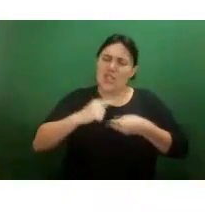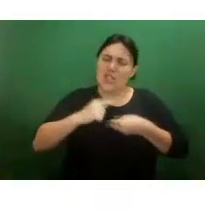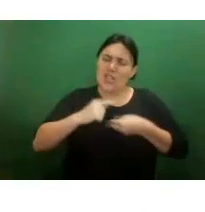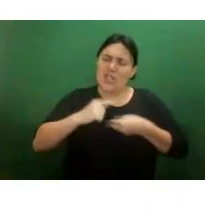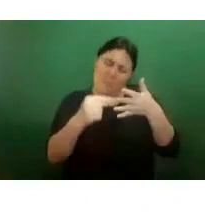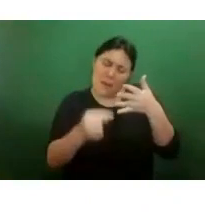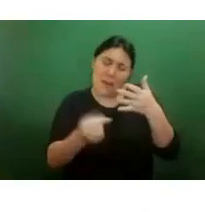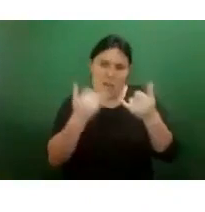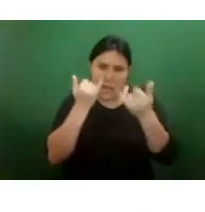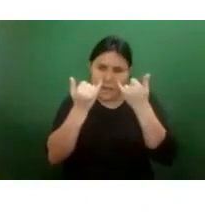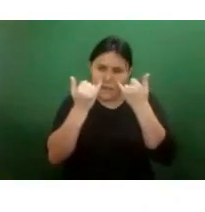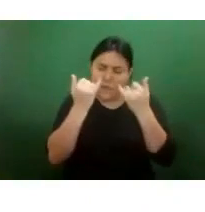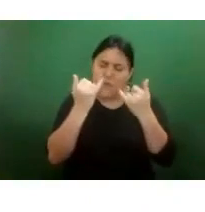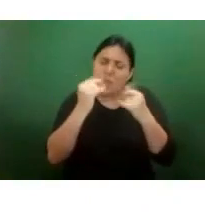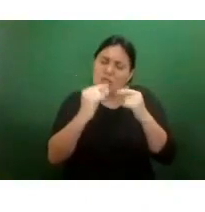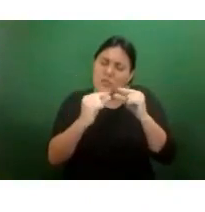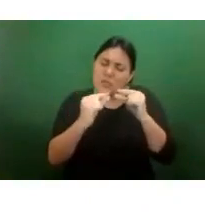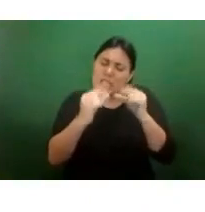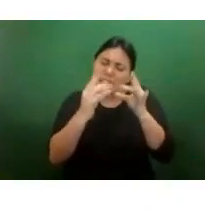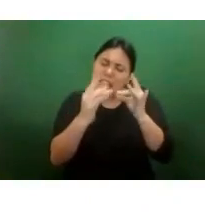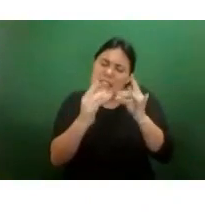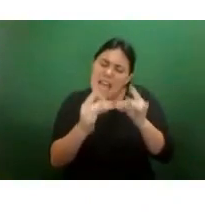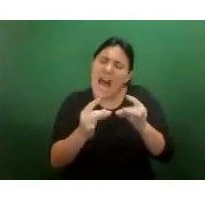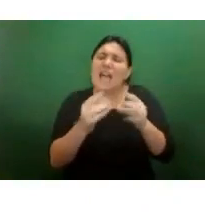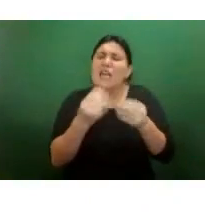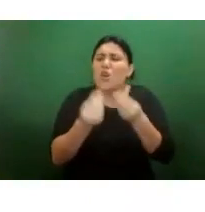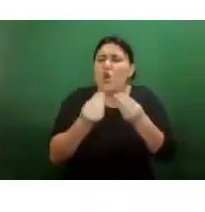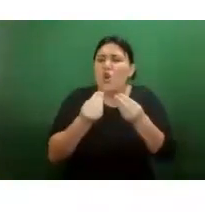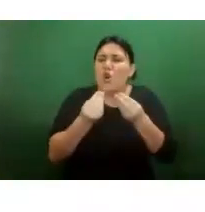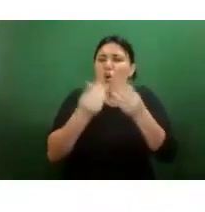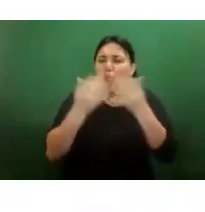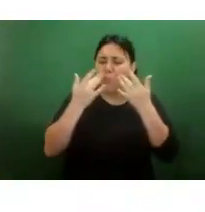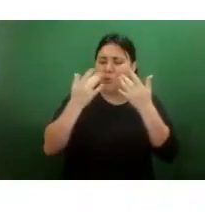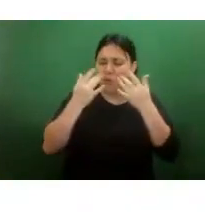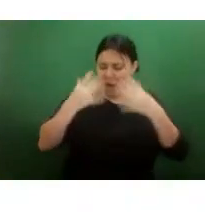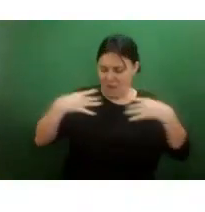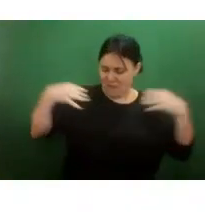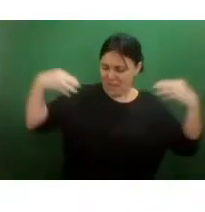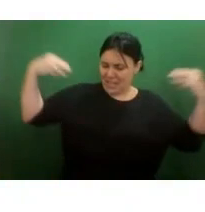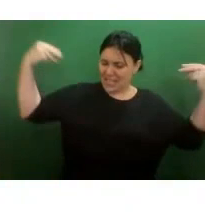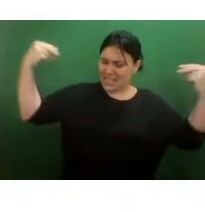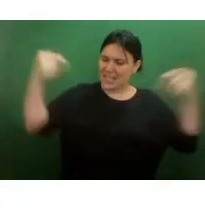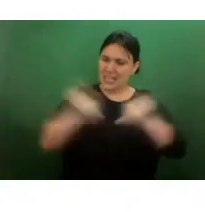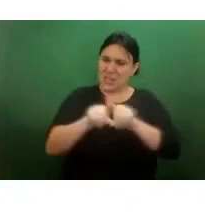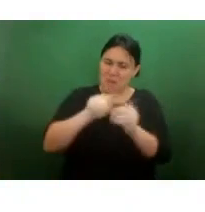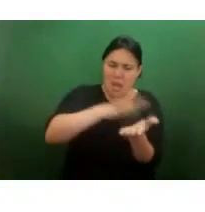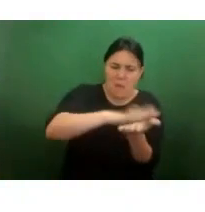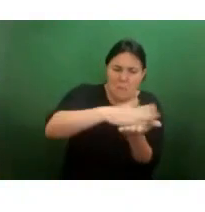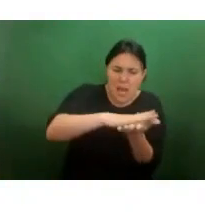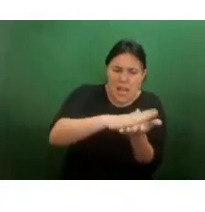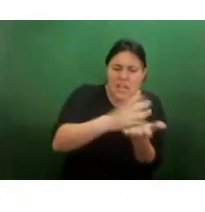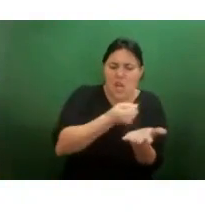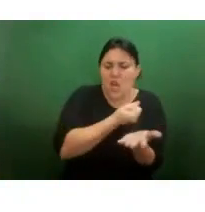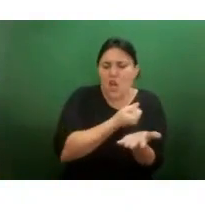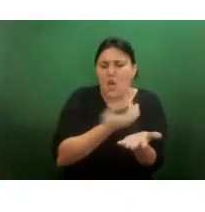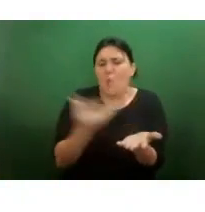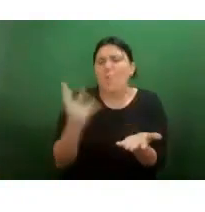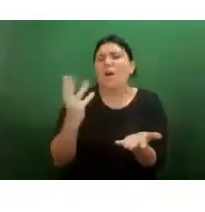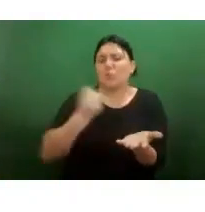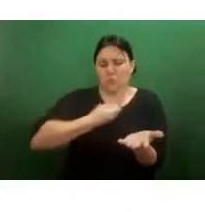minuciosas das fantasias, das alegorias, da bateria, do número de